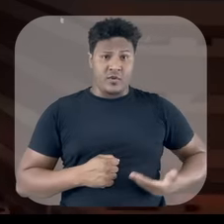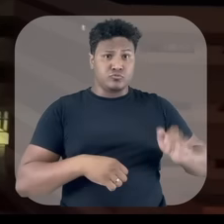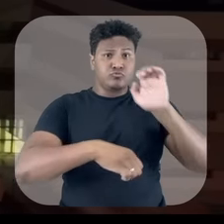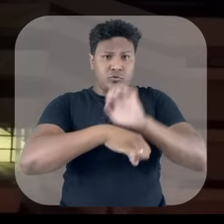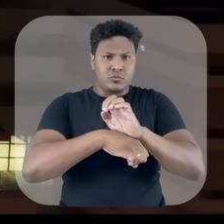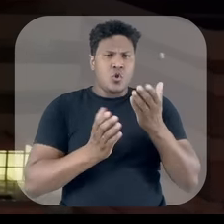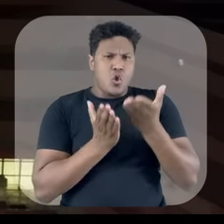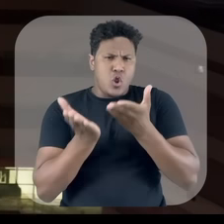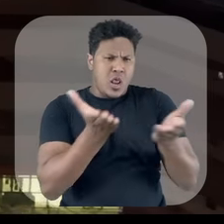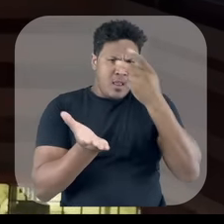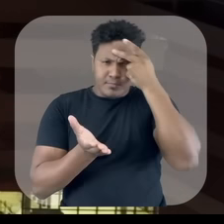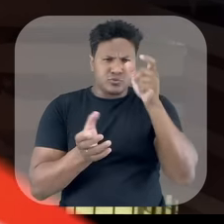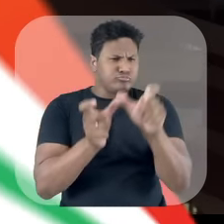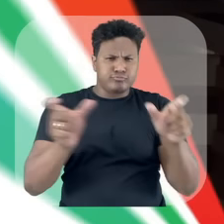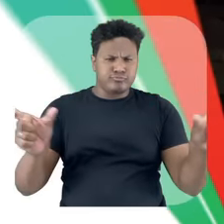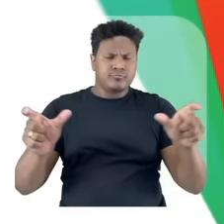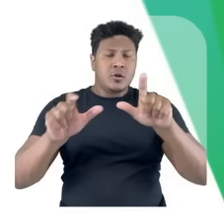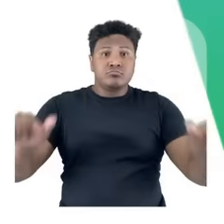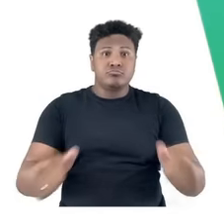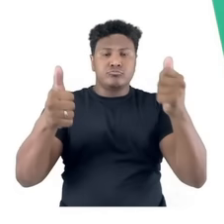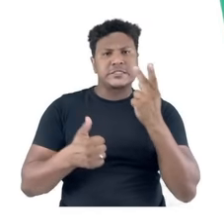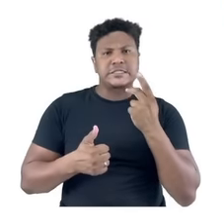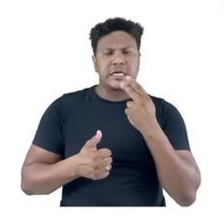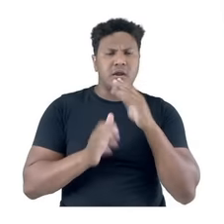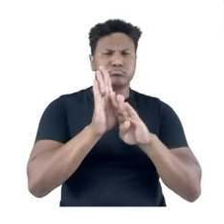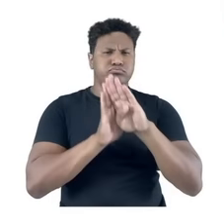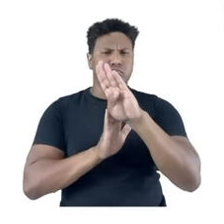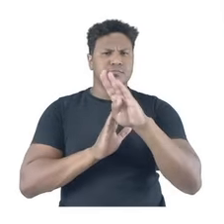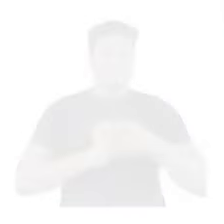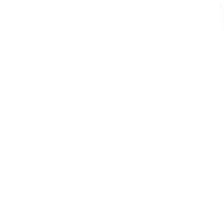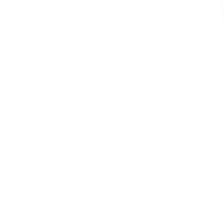criminalidade. Governo do Estado. Cuidar das pessoas. Avançar o Ceará.